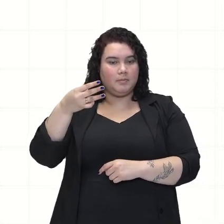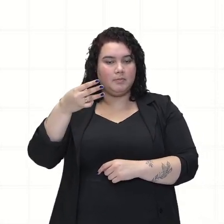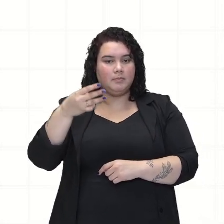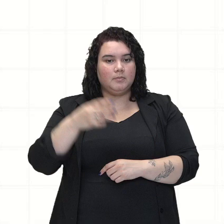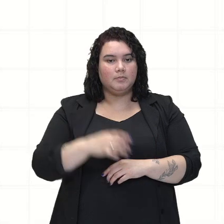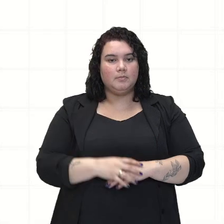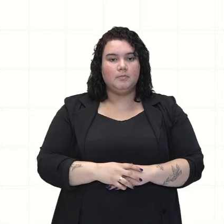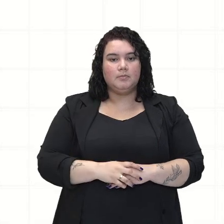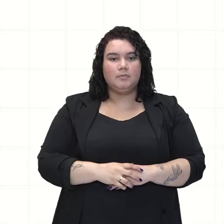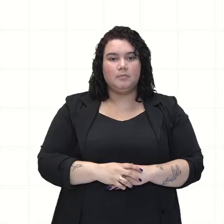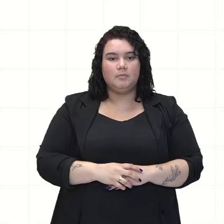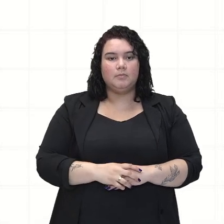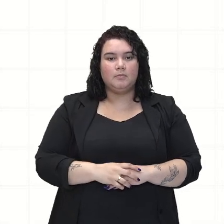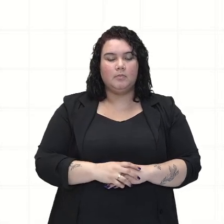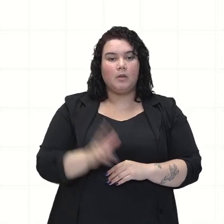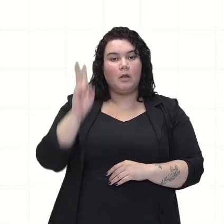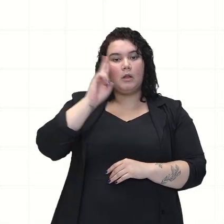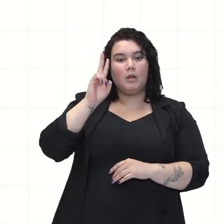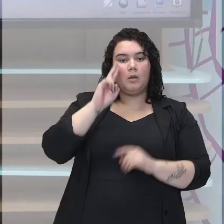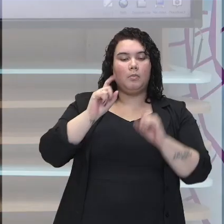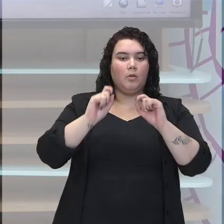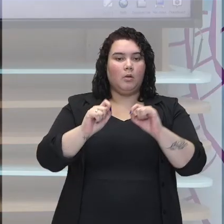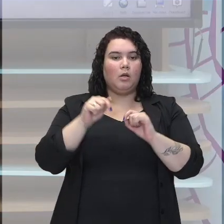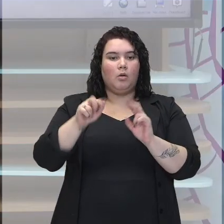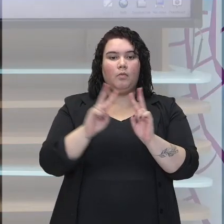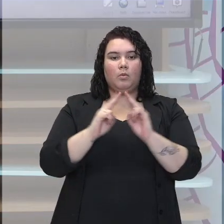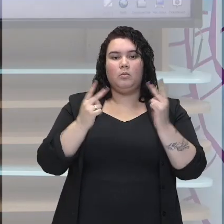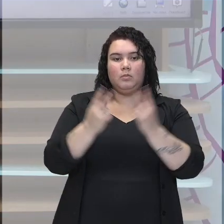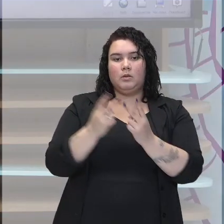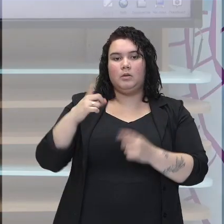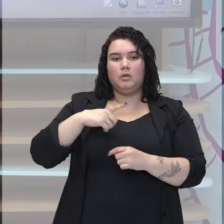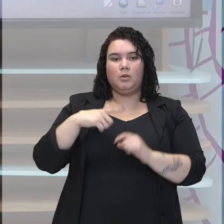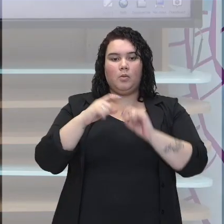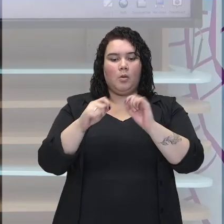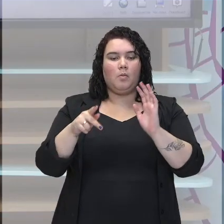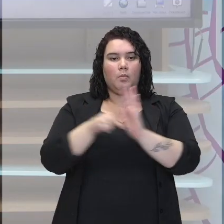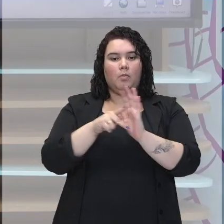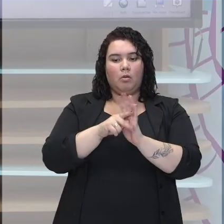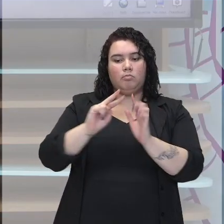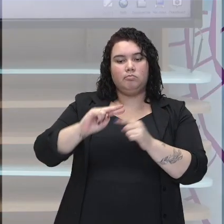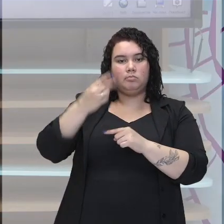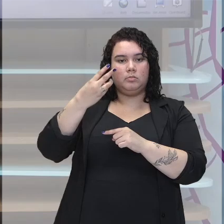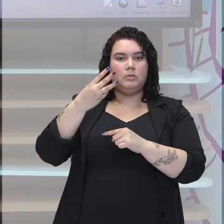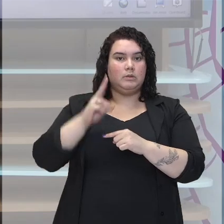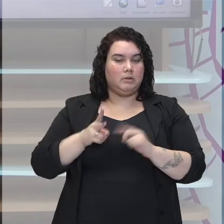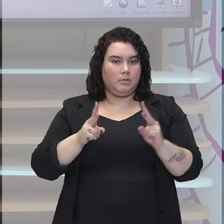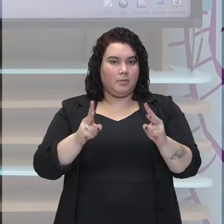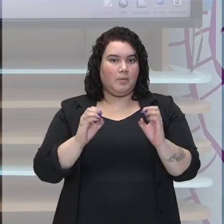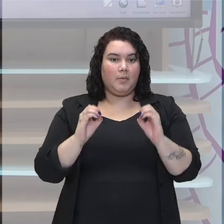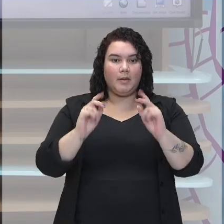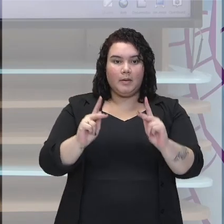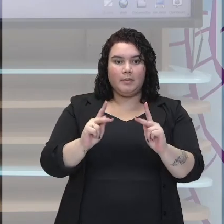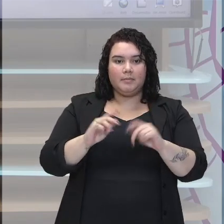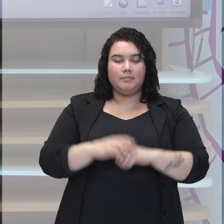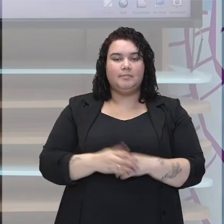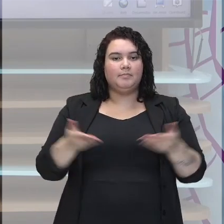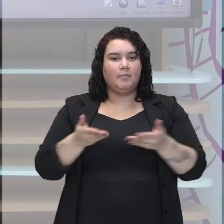cúbicos, né? Lembrando que, falando em volume, nós temos a unidade elevada ao cubo. Muito bem,